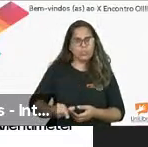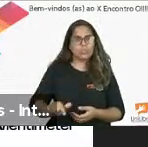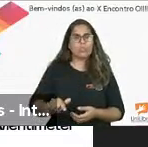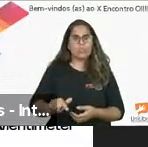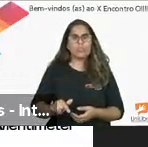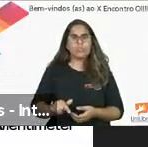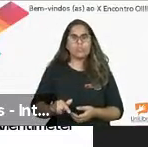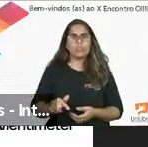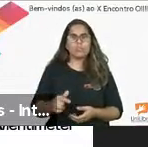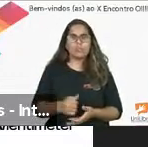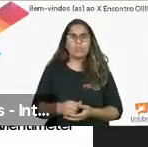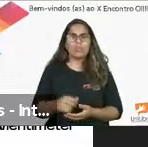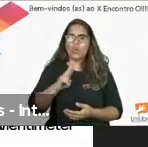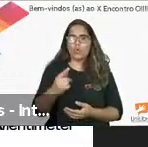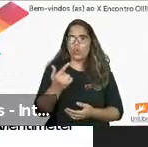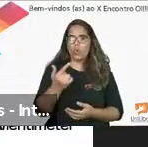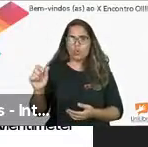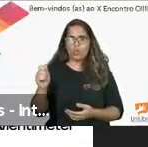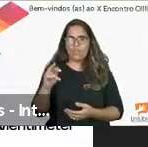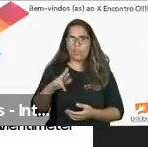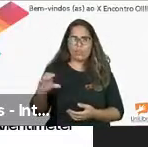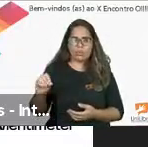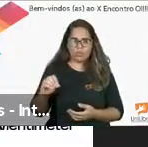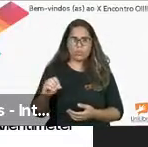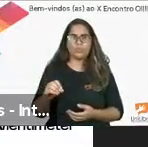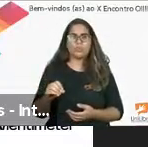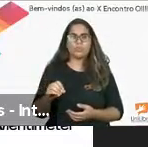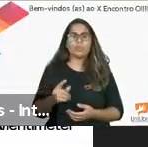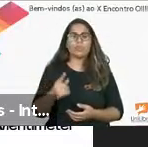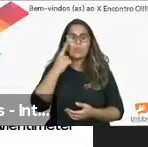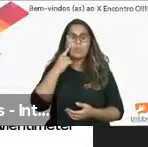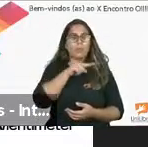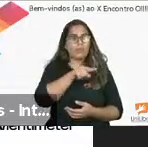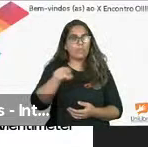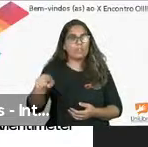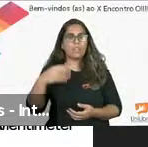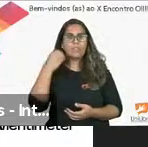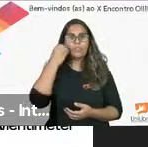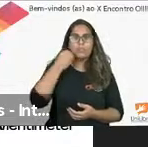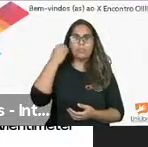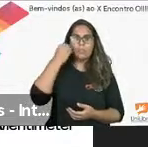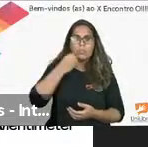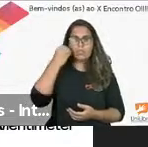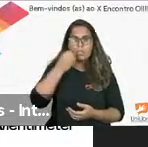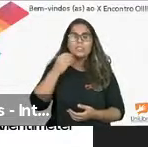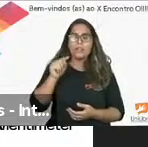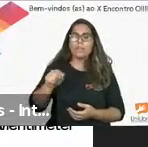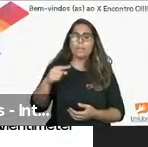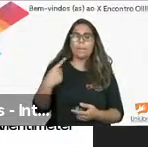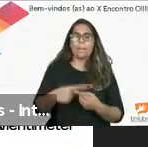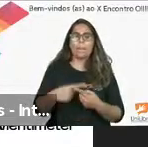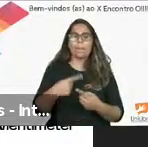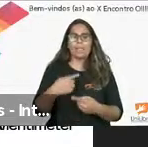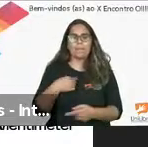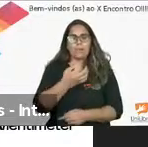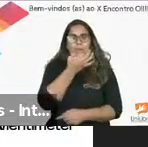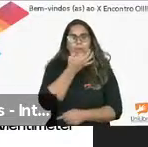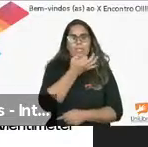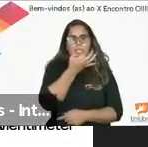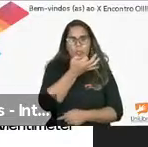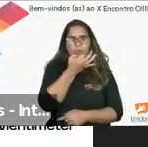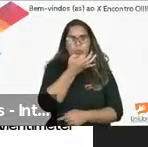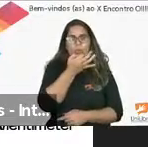isso usando outro anfíbio, a rã. E eu vou mostrar para vocês a experiência do Sperry, porque, na minha opinião,